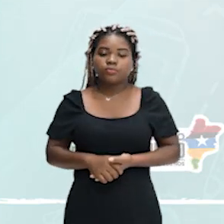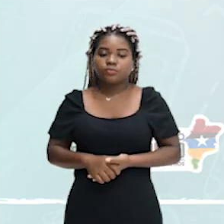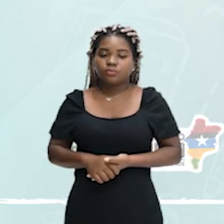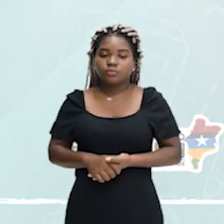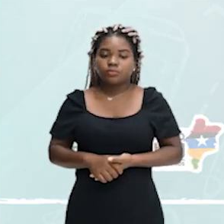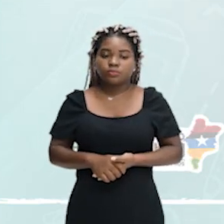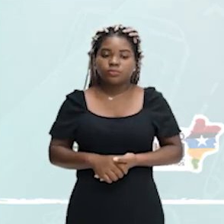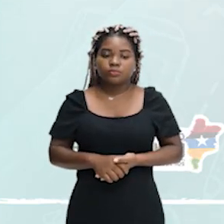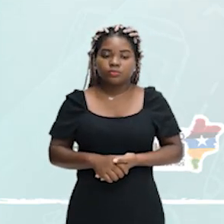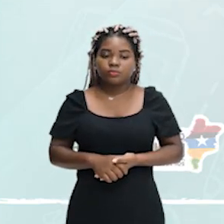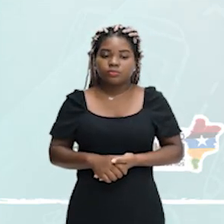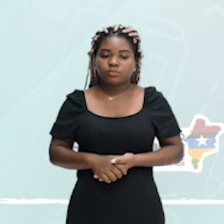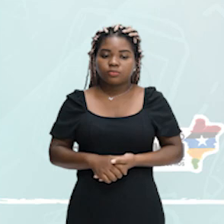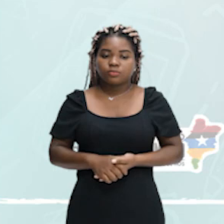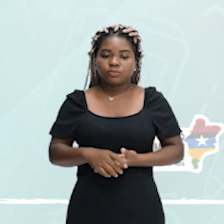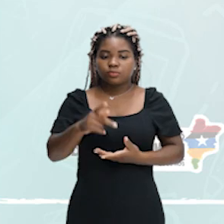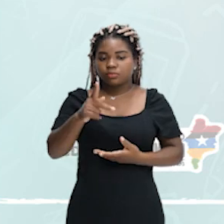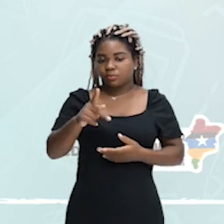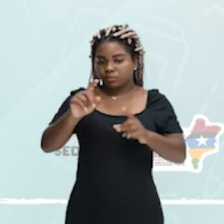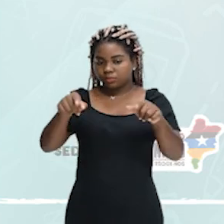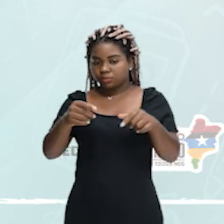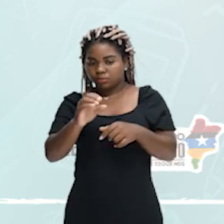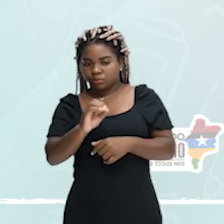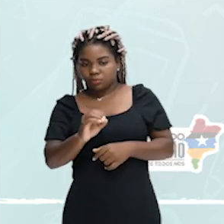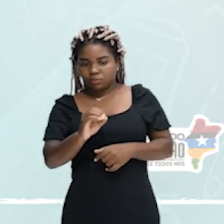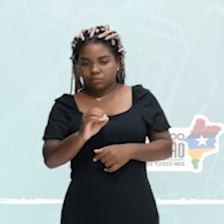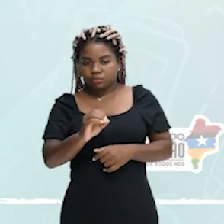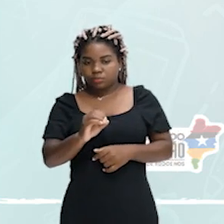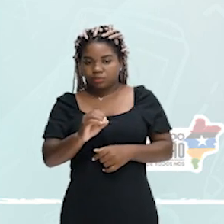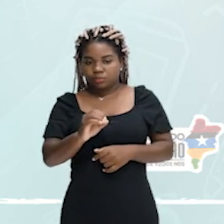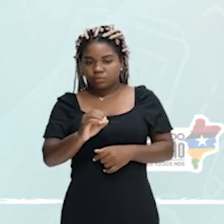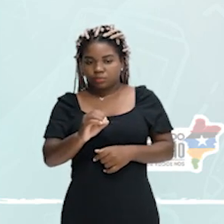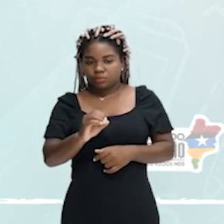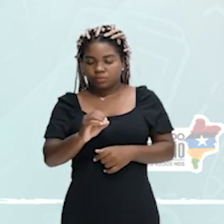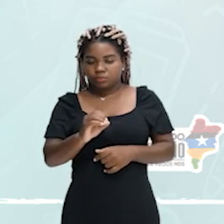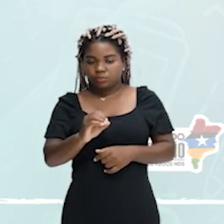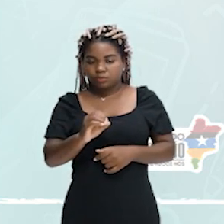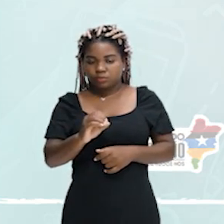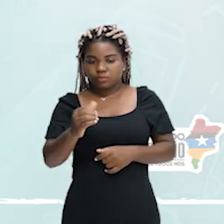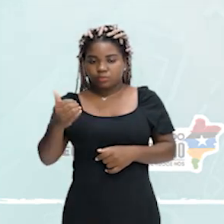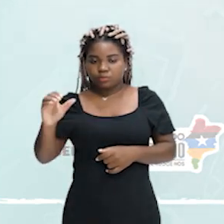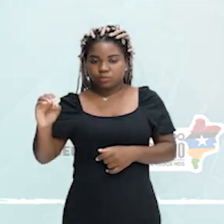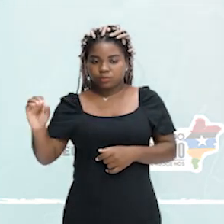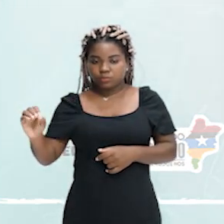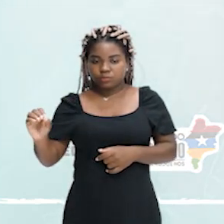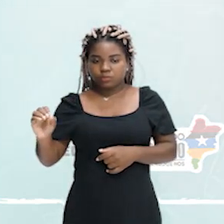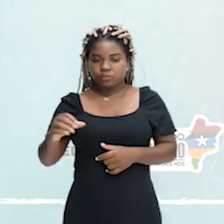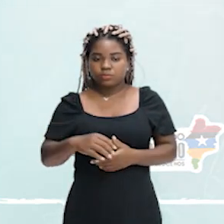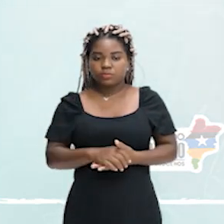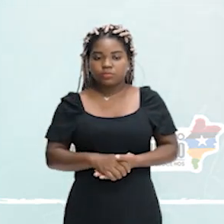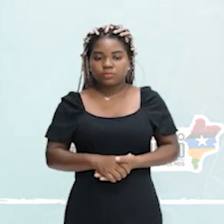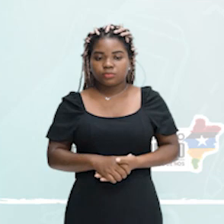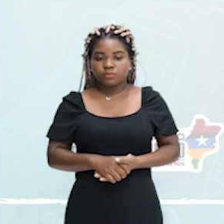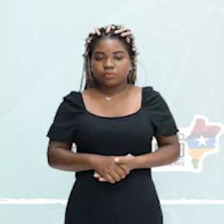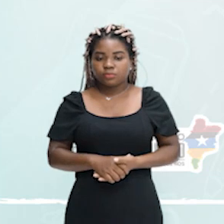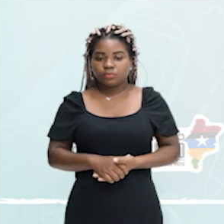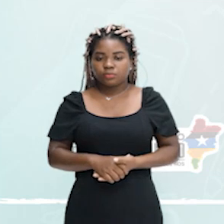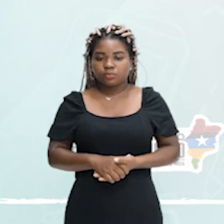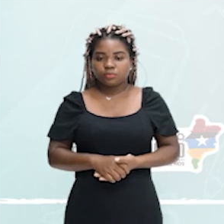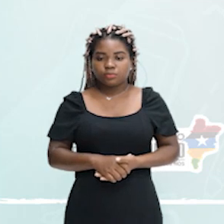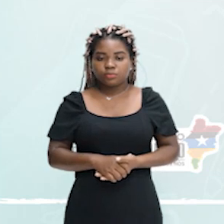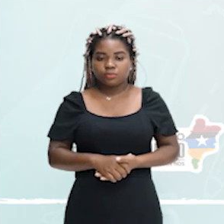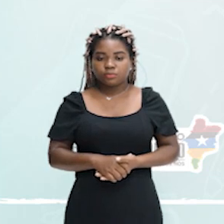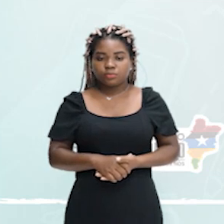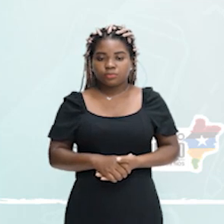ó. População no tempo, 0. Eu tenho 100 bactérias. Primeira linha,